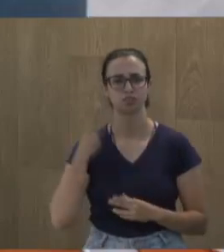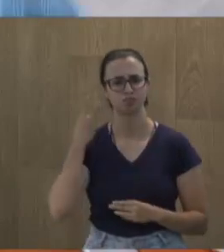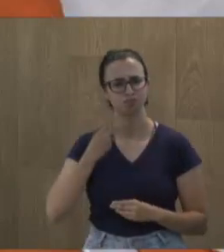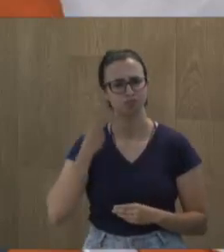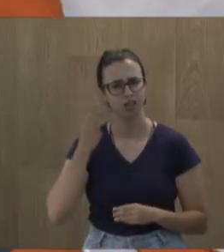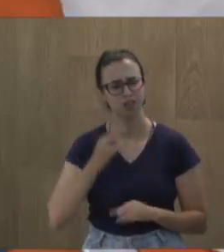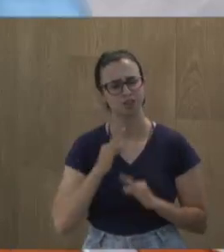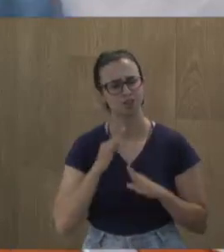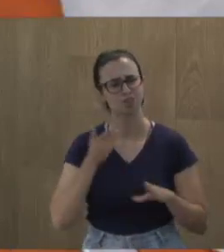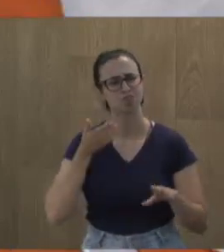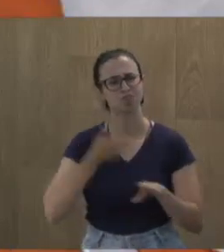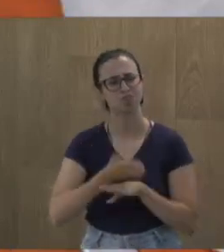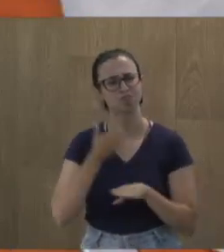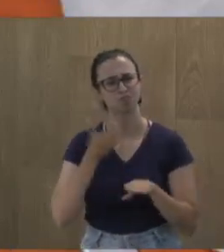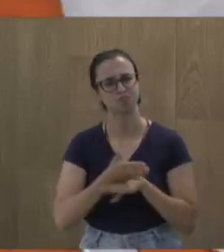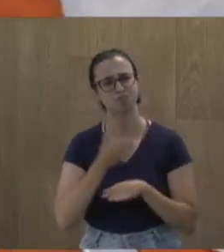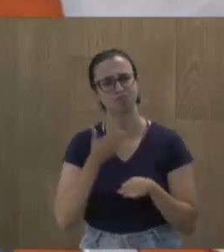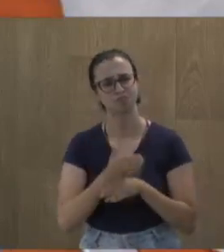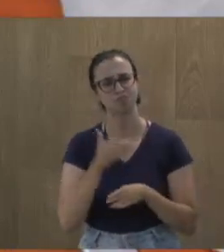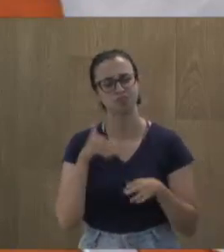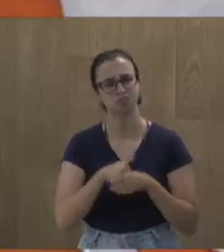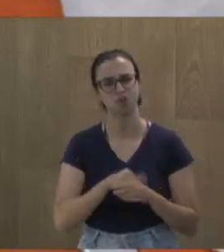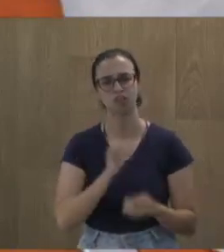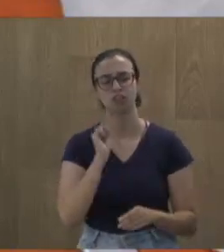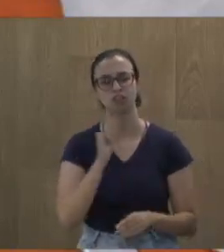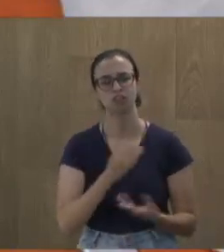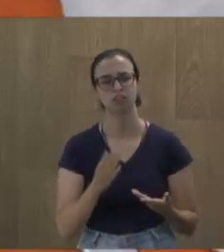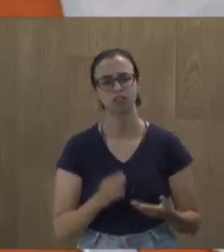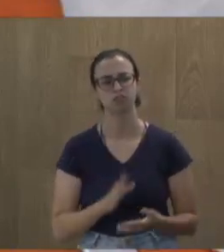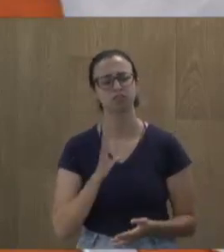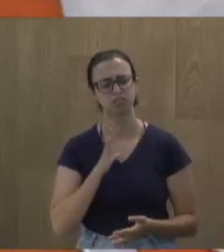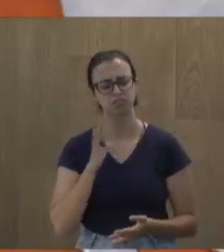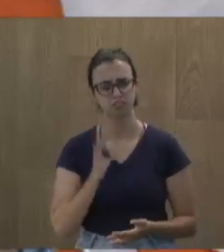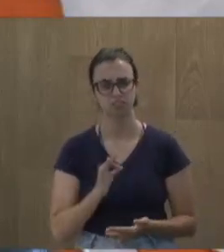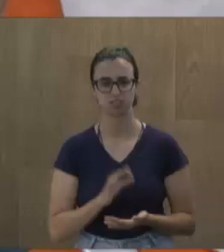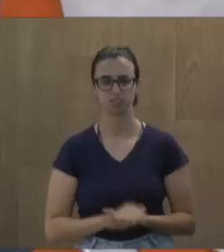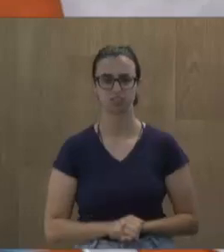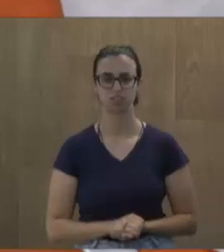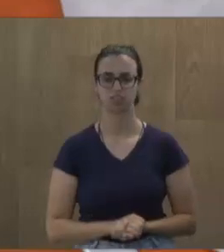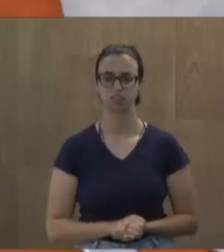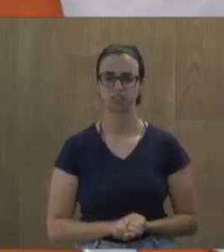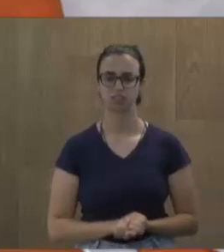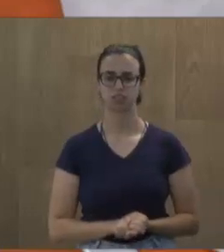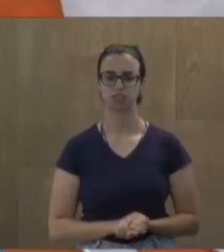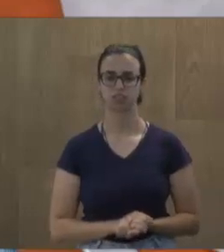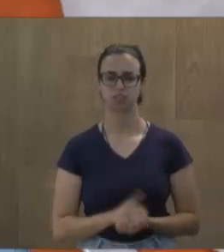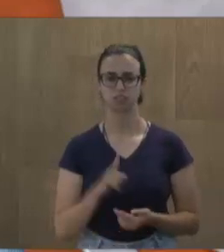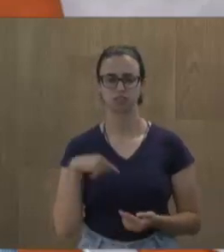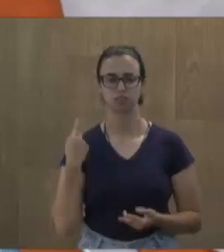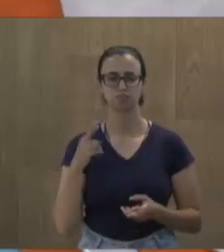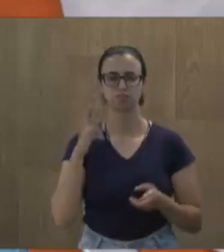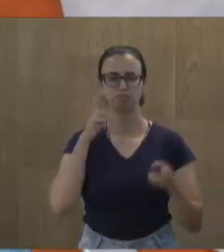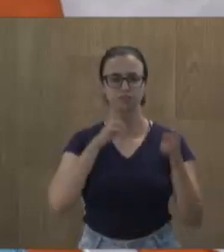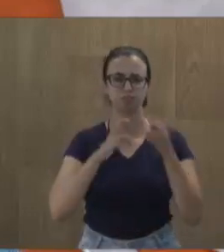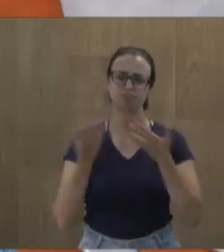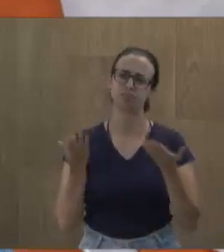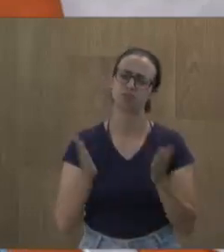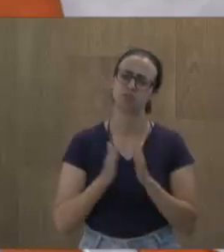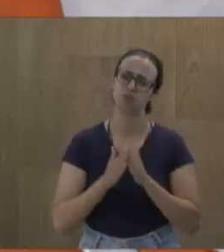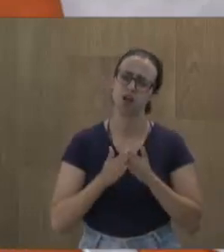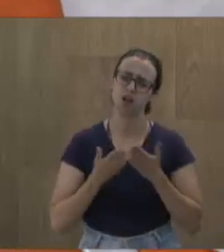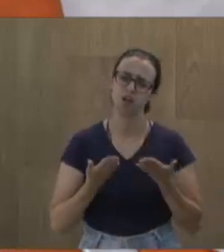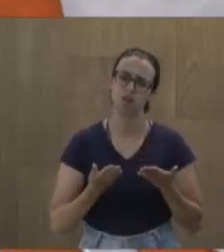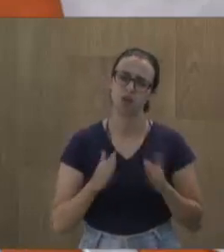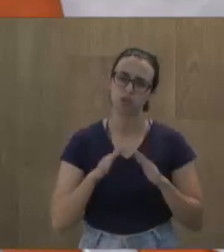vai votar contra você pode ter certeza disso certeza vamos tomar providências as nossas escolas não podem